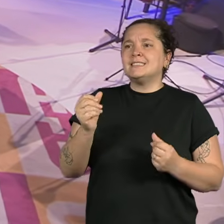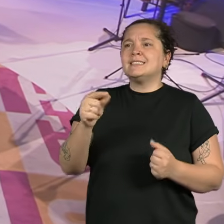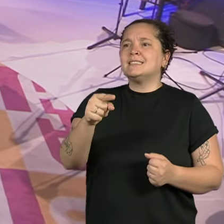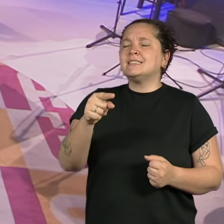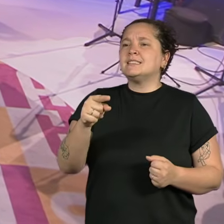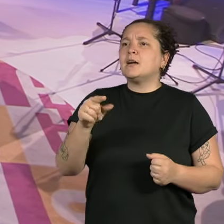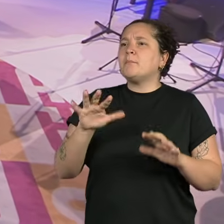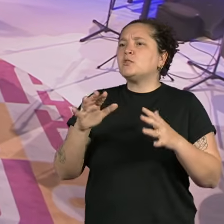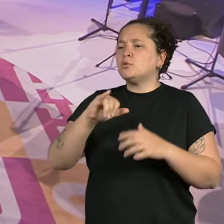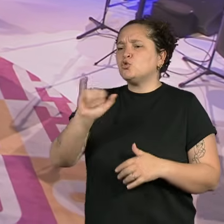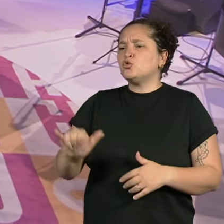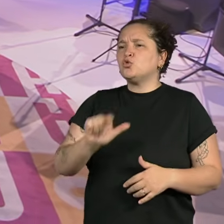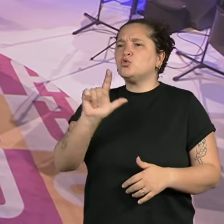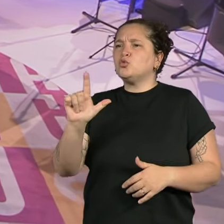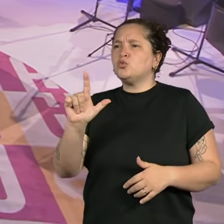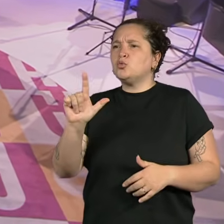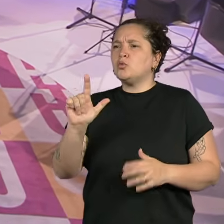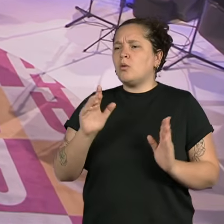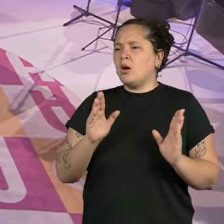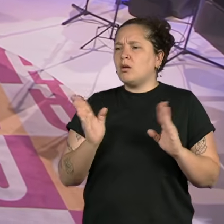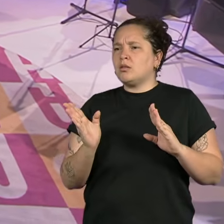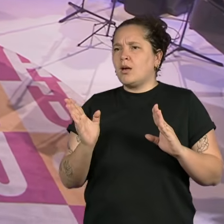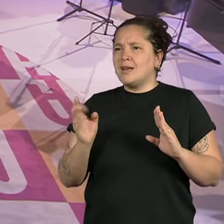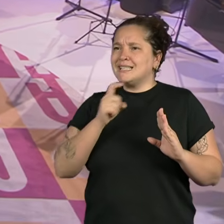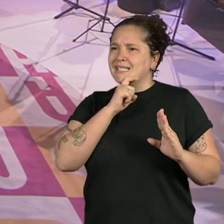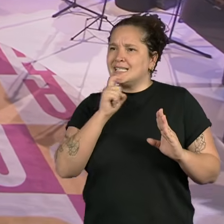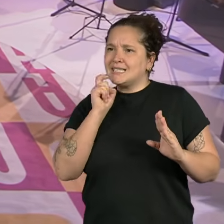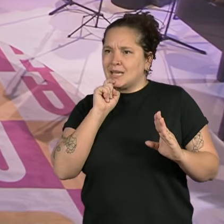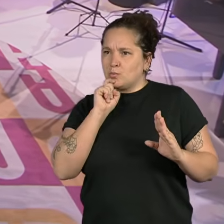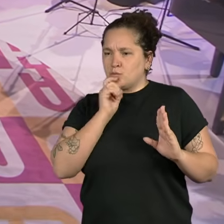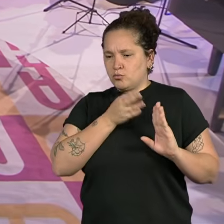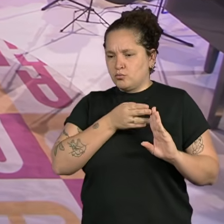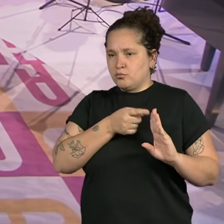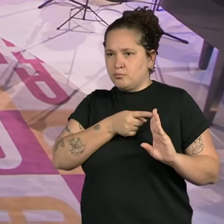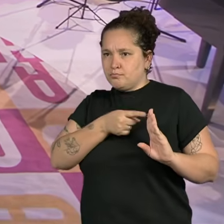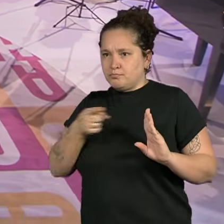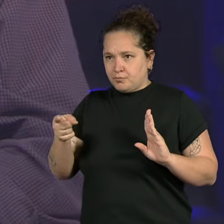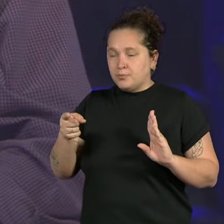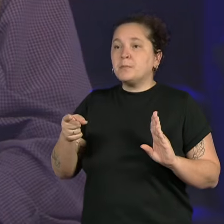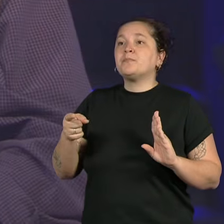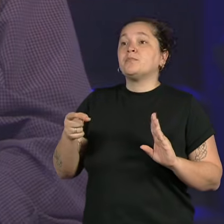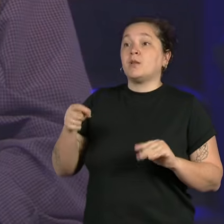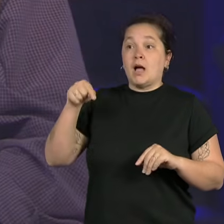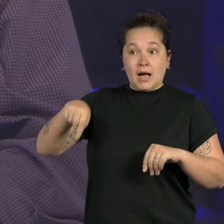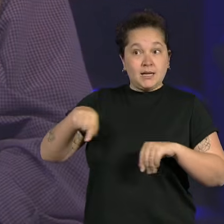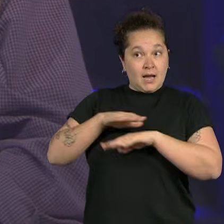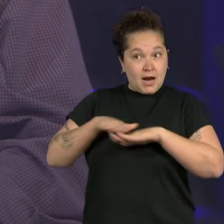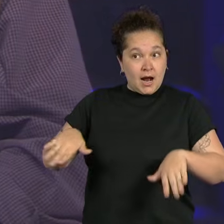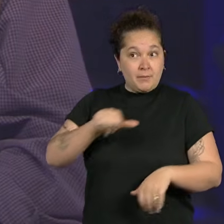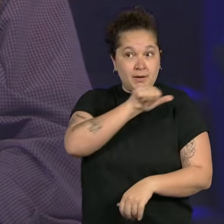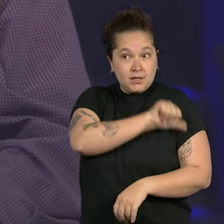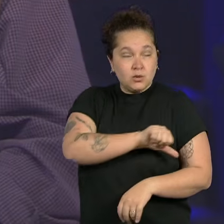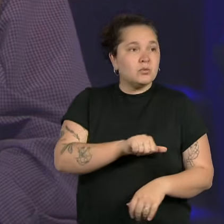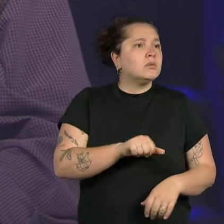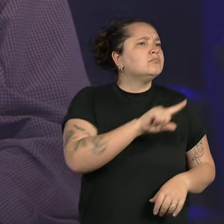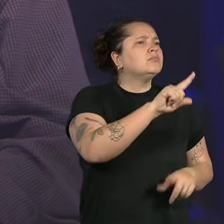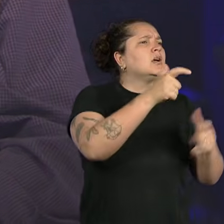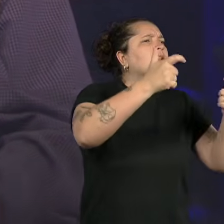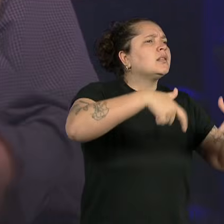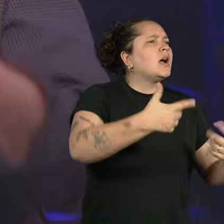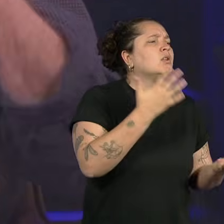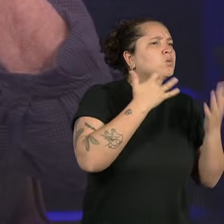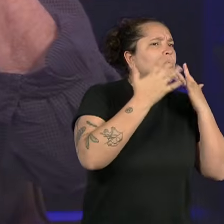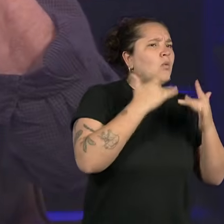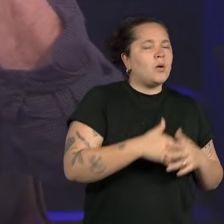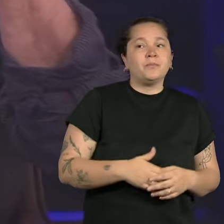de final de julho até setembro, né? Depois da temporada daqui do Rio. No Rio vai ficar em que teatro?